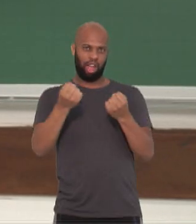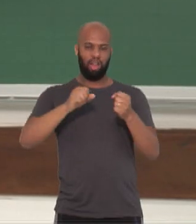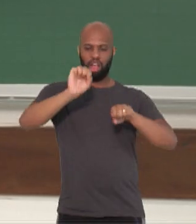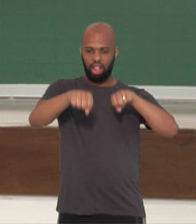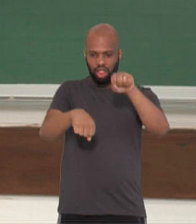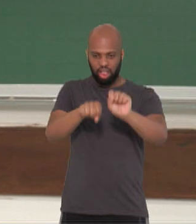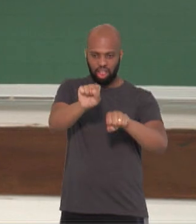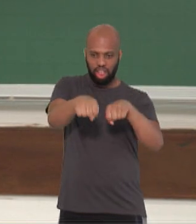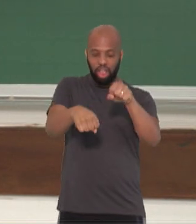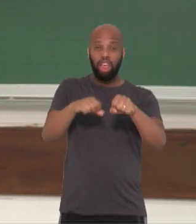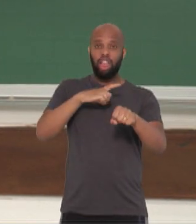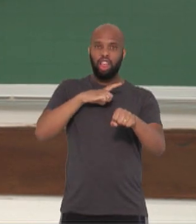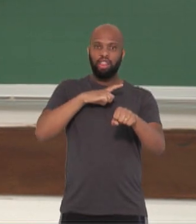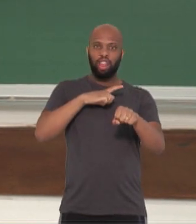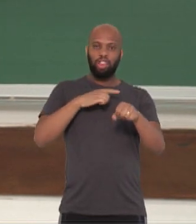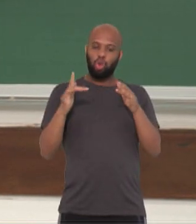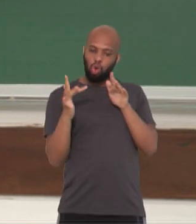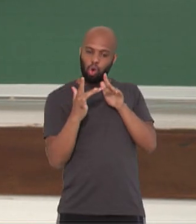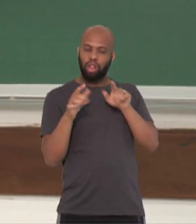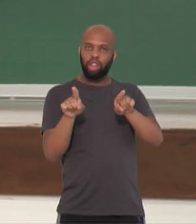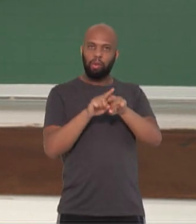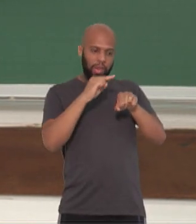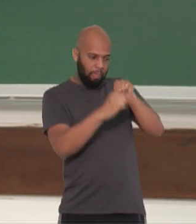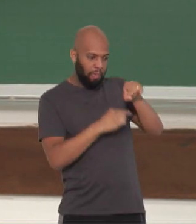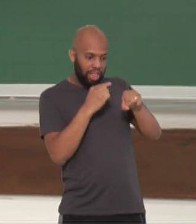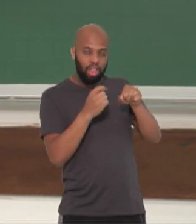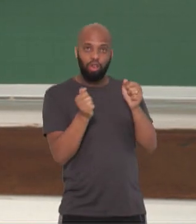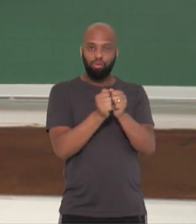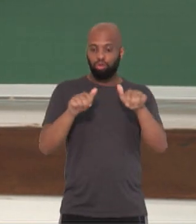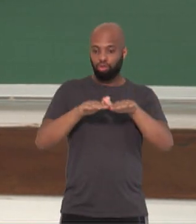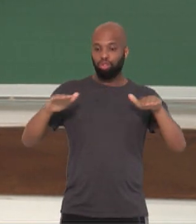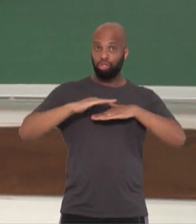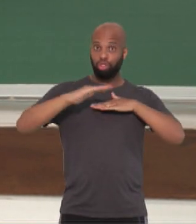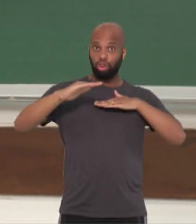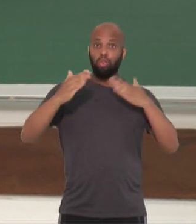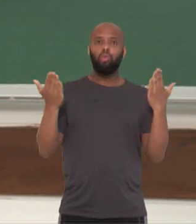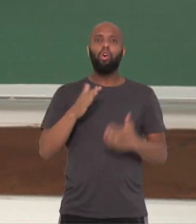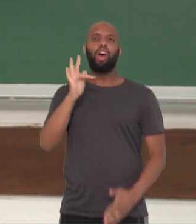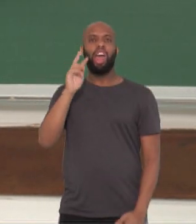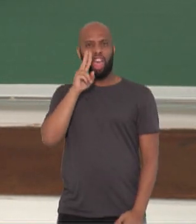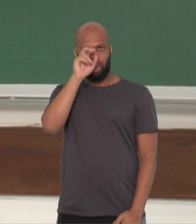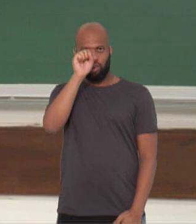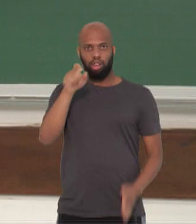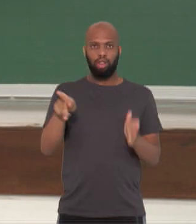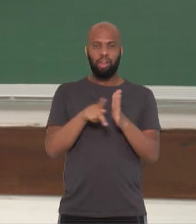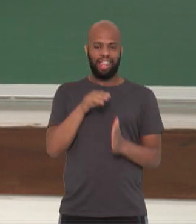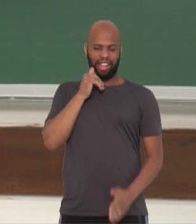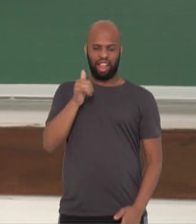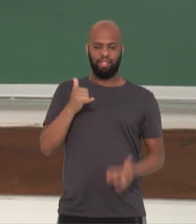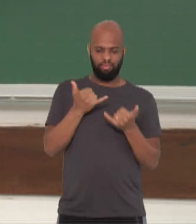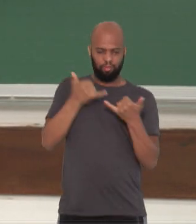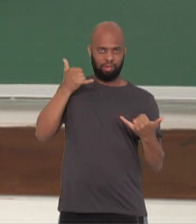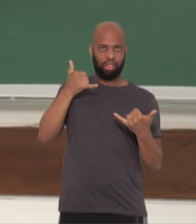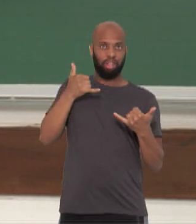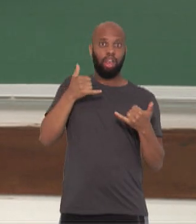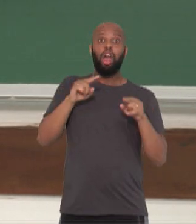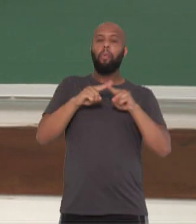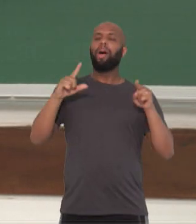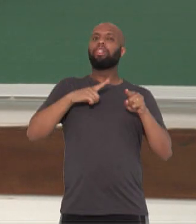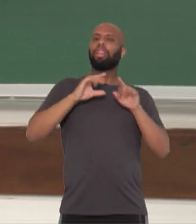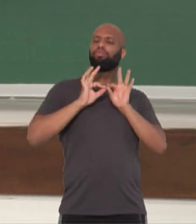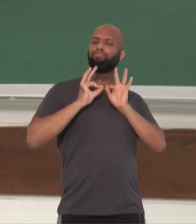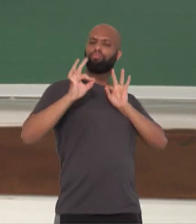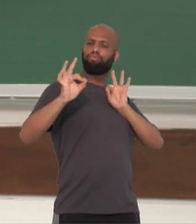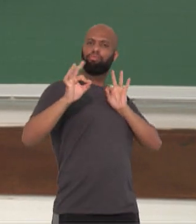ali o contato entre o pneu e o chão. Agora, a força elétrica ocorre, diferentemente desses exemplos, a uma distância.